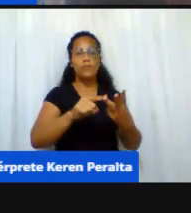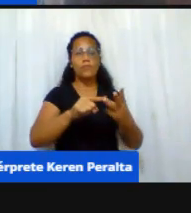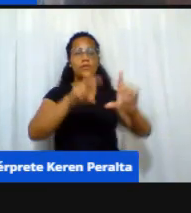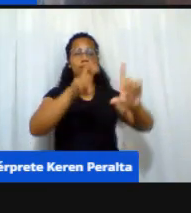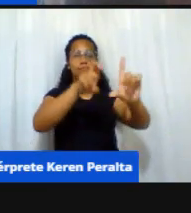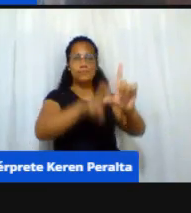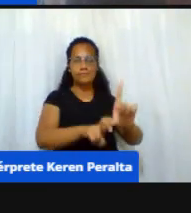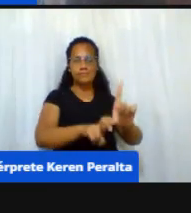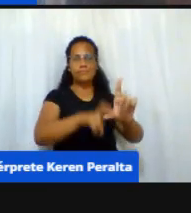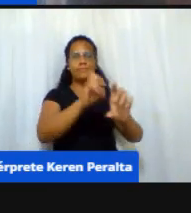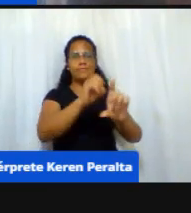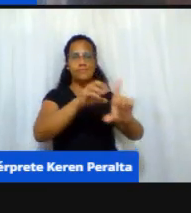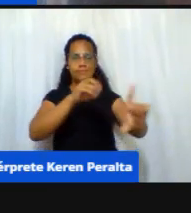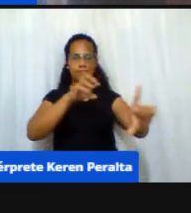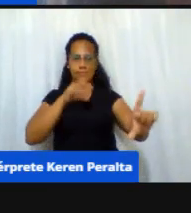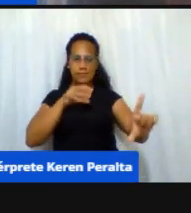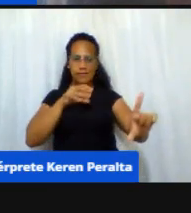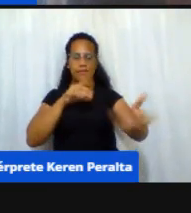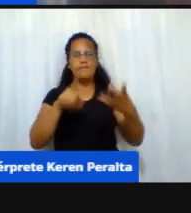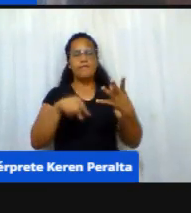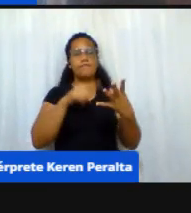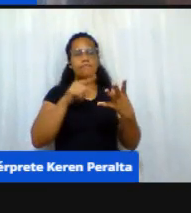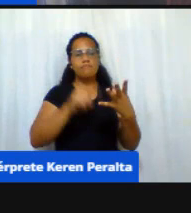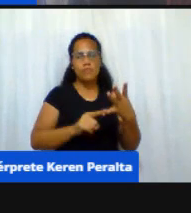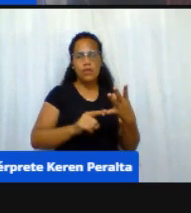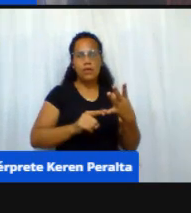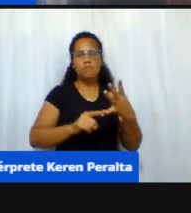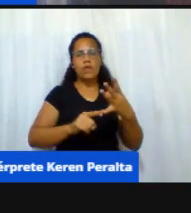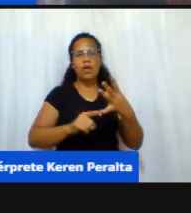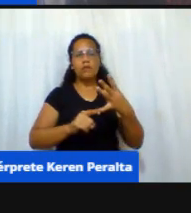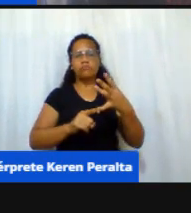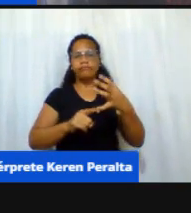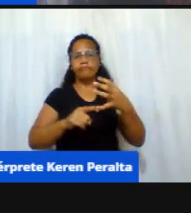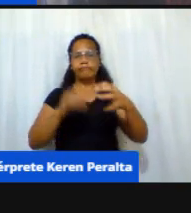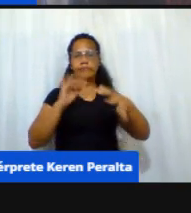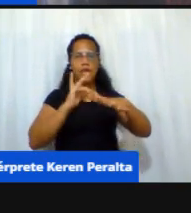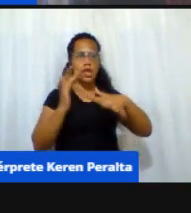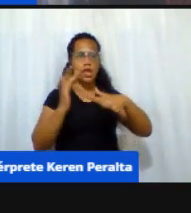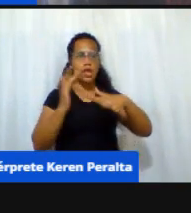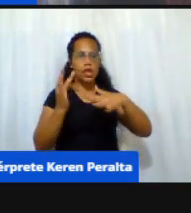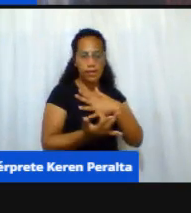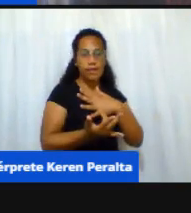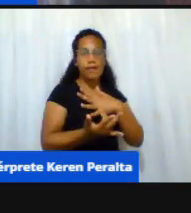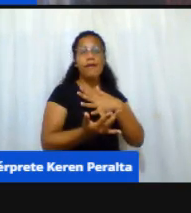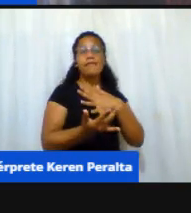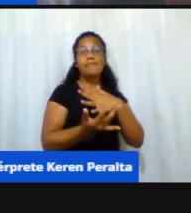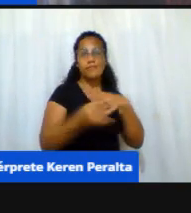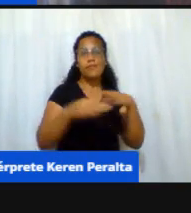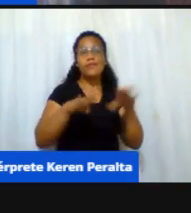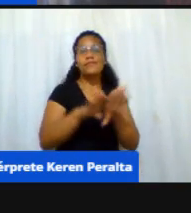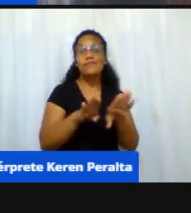plataformas digitais, aplicativos, até redes sociais virtuais,